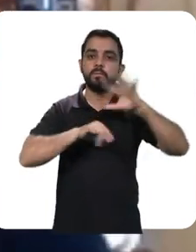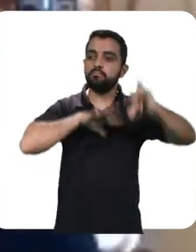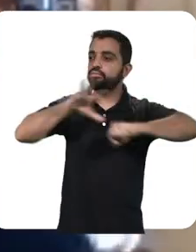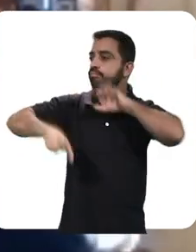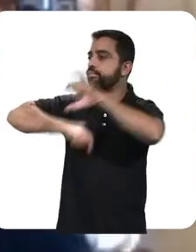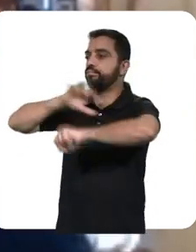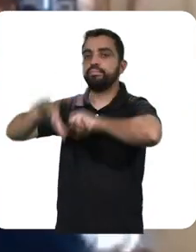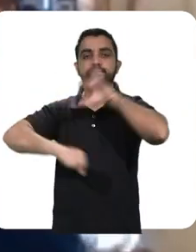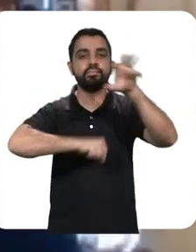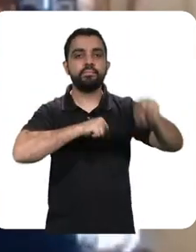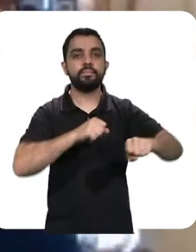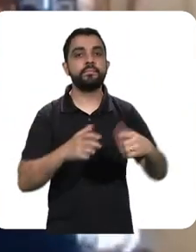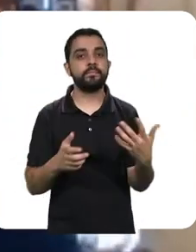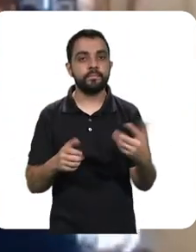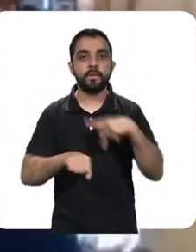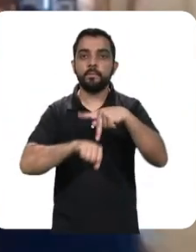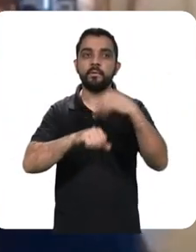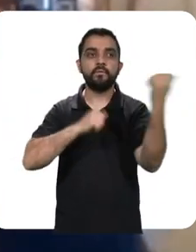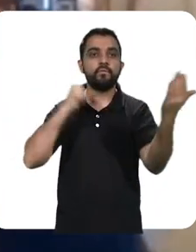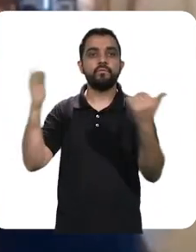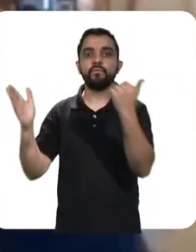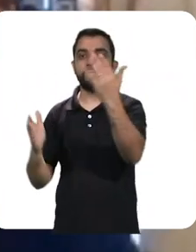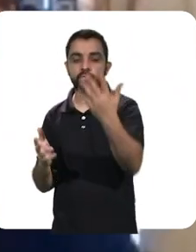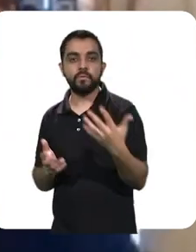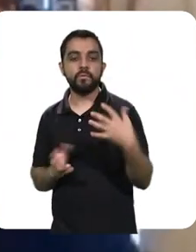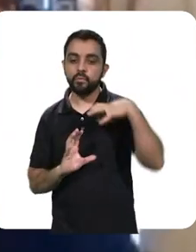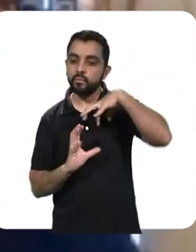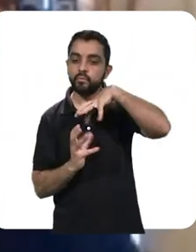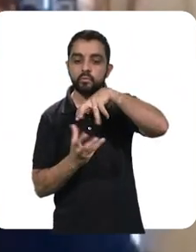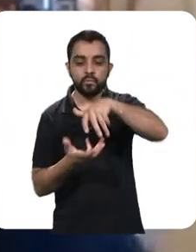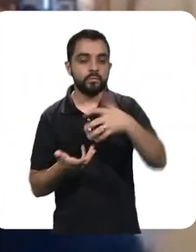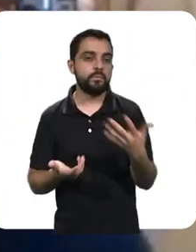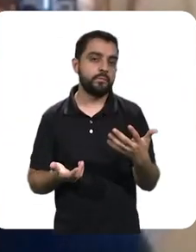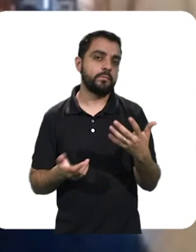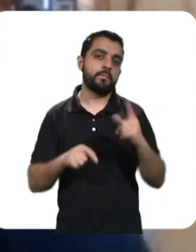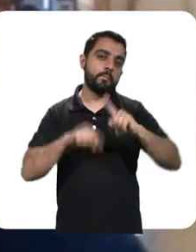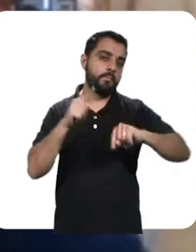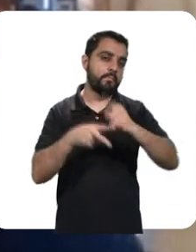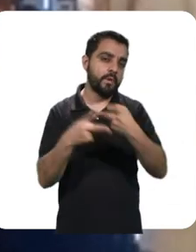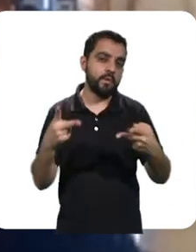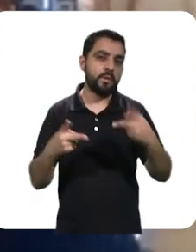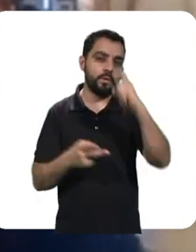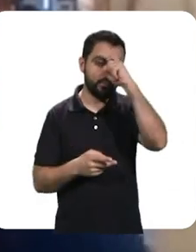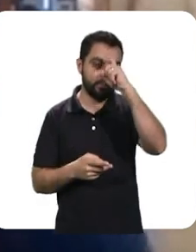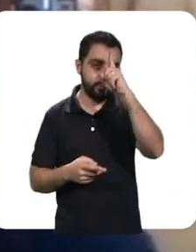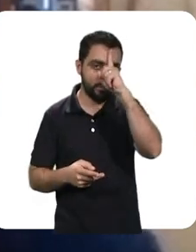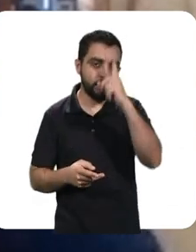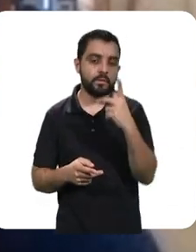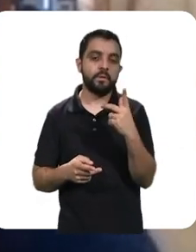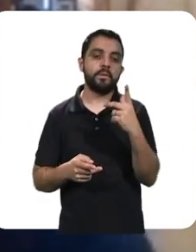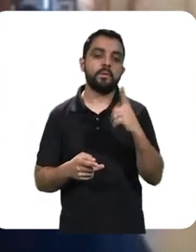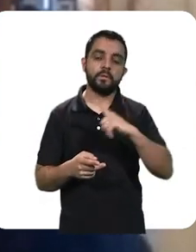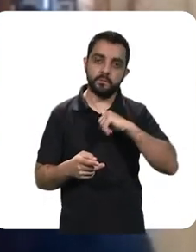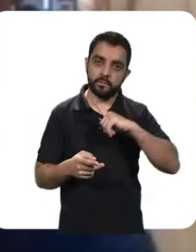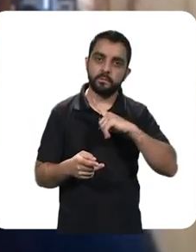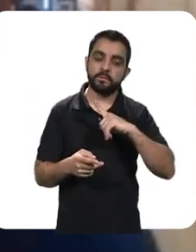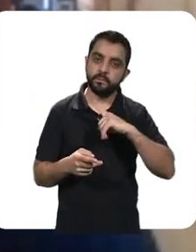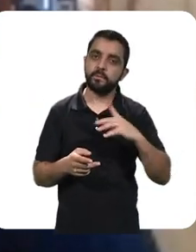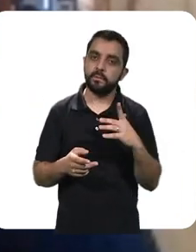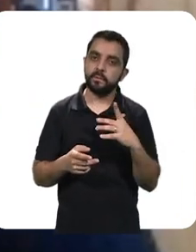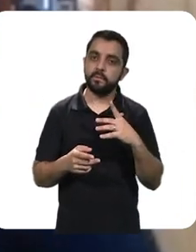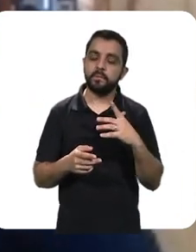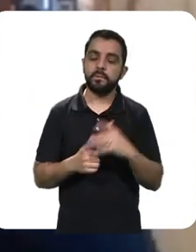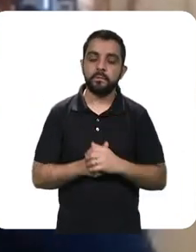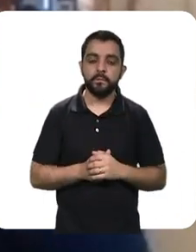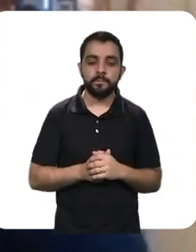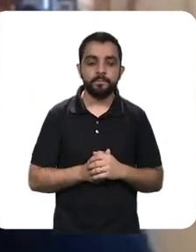grandes produtores são fora do país, né? Assim, não só de respiradores, mas muitos insumos hospitalares que nós utilizamos.